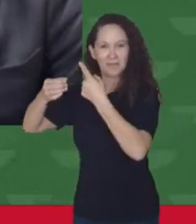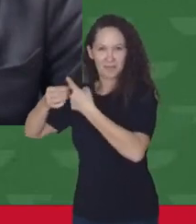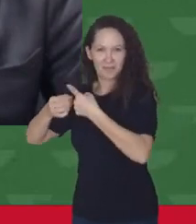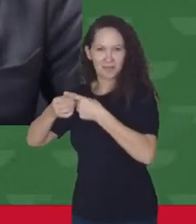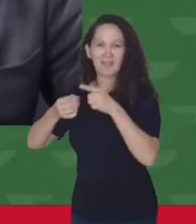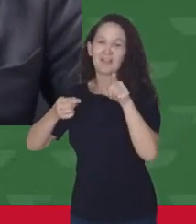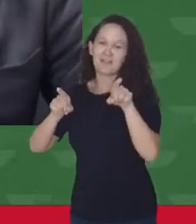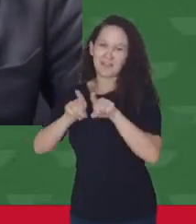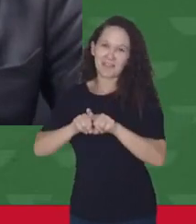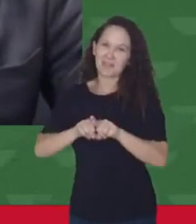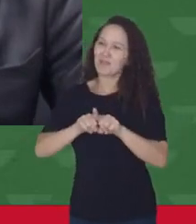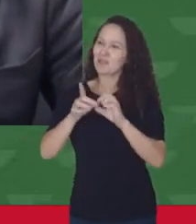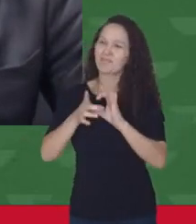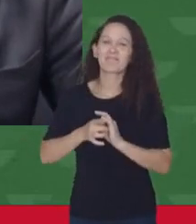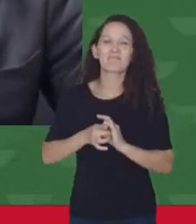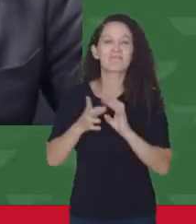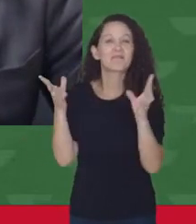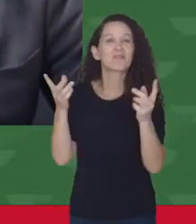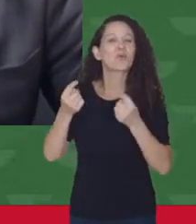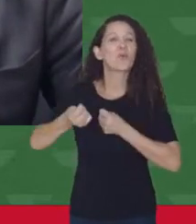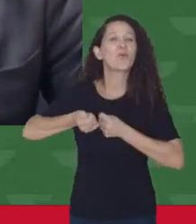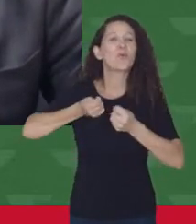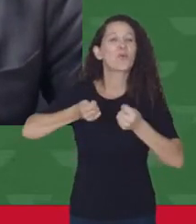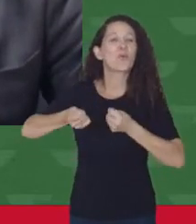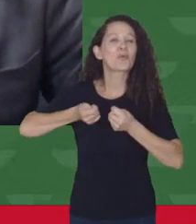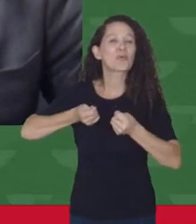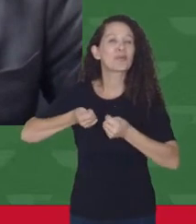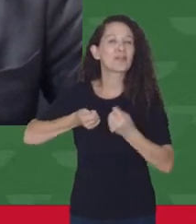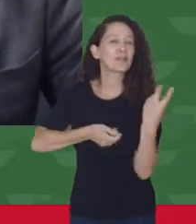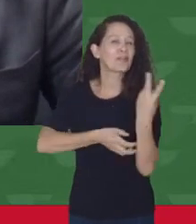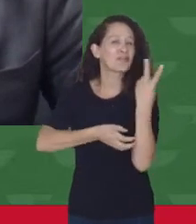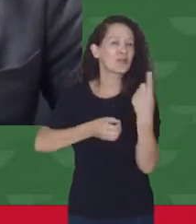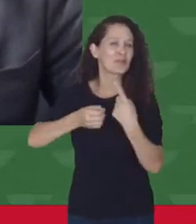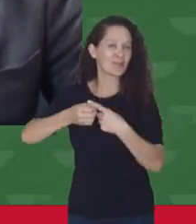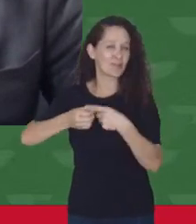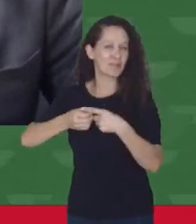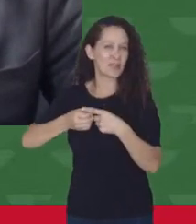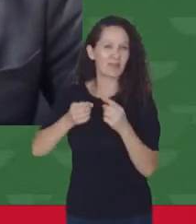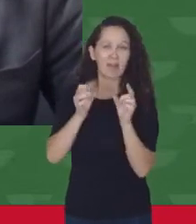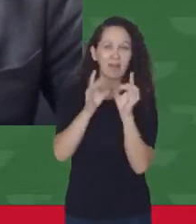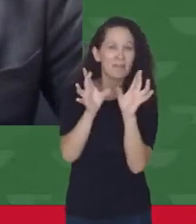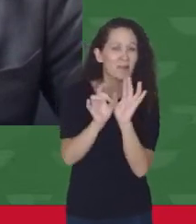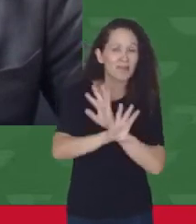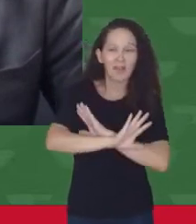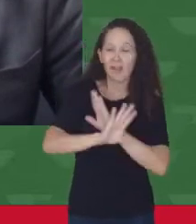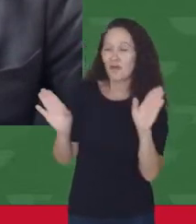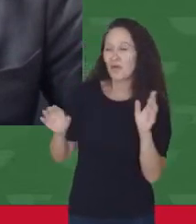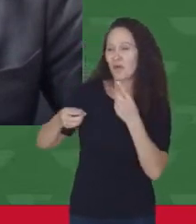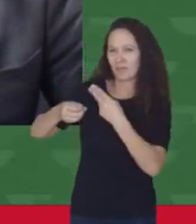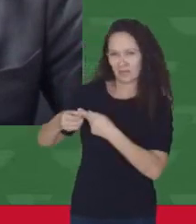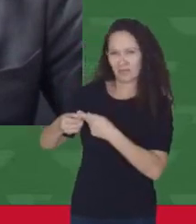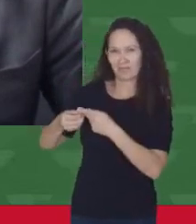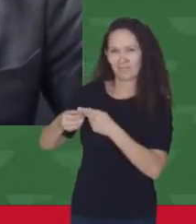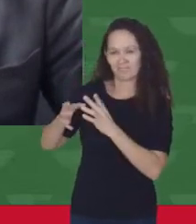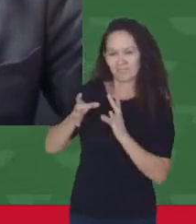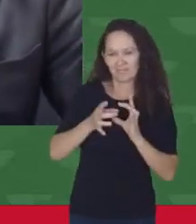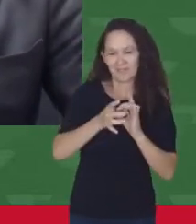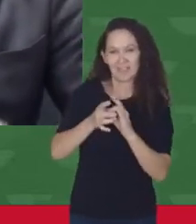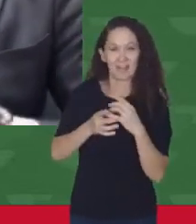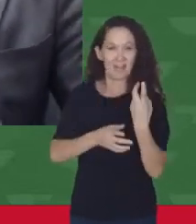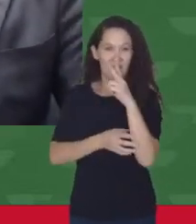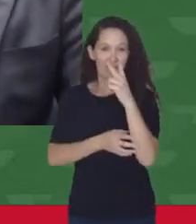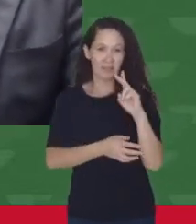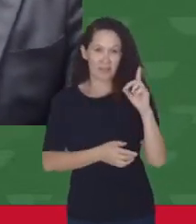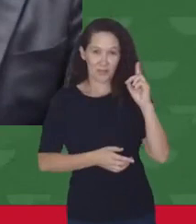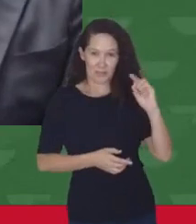aí você também abriu mão do controle do preço do combustível, que você abriu mão da Petrobras e você criou uma política que atrela o preço do combustível à variação do câmbio.